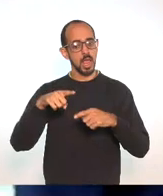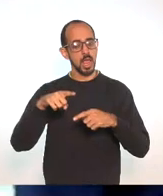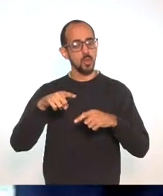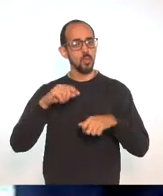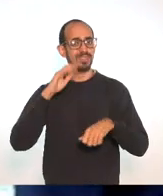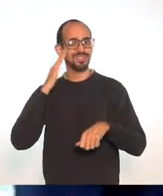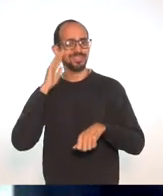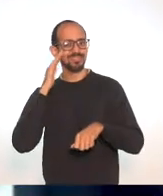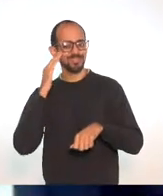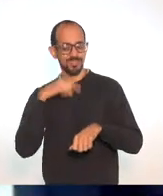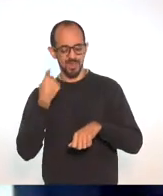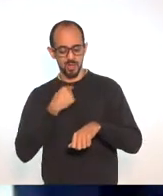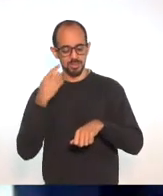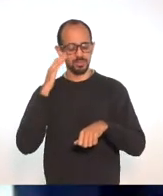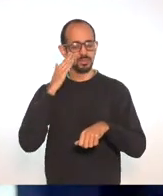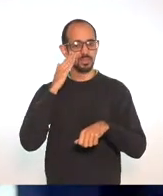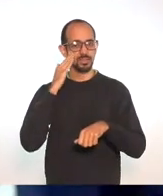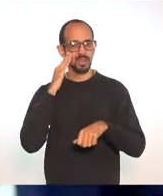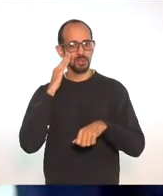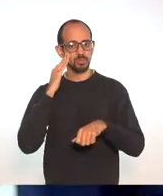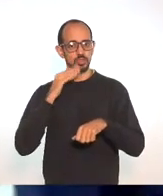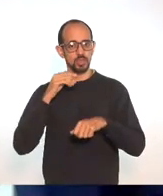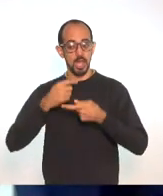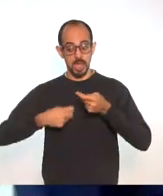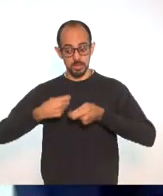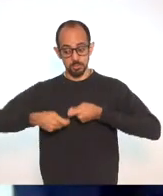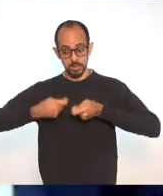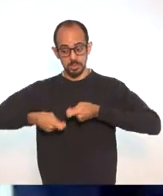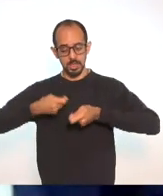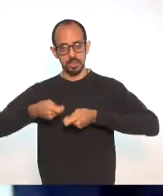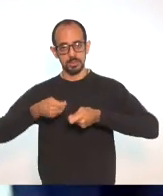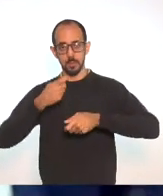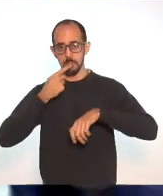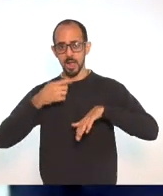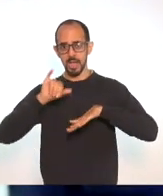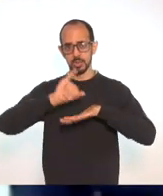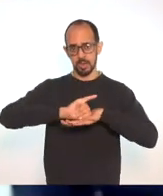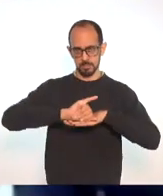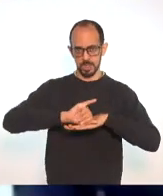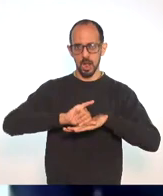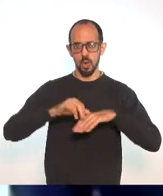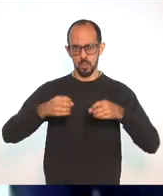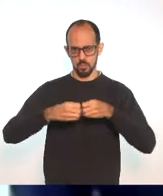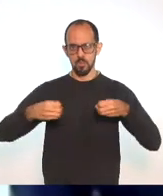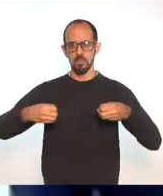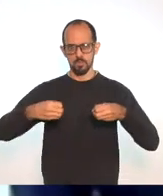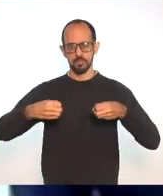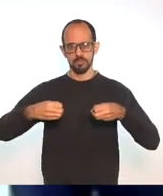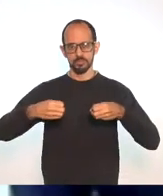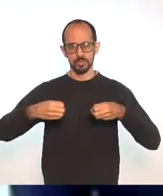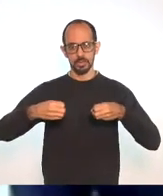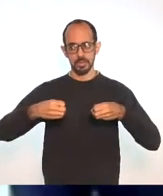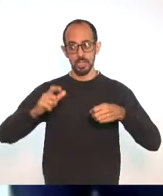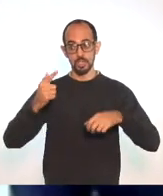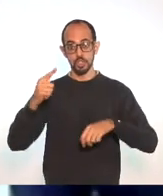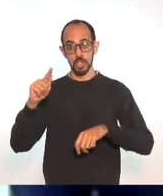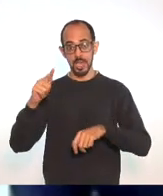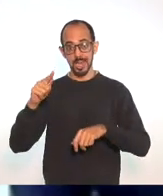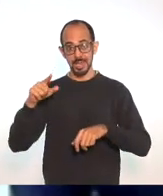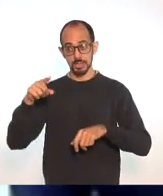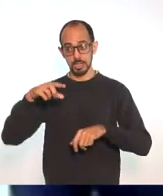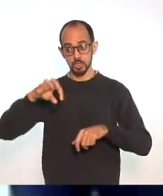a governança Metropolitana tomar para se ingerir de maneira macro